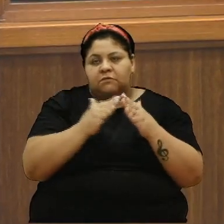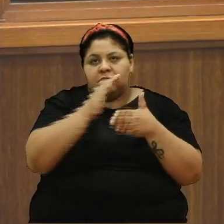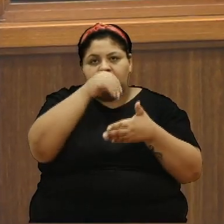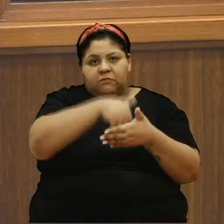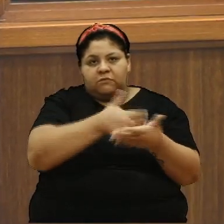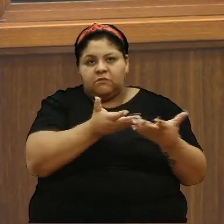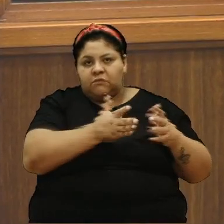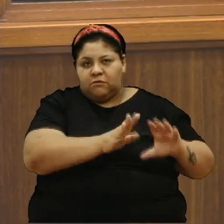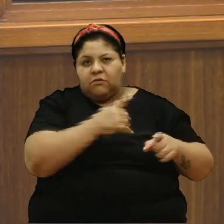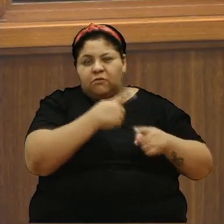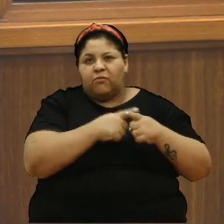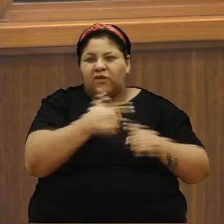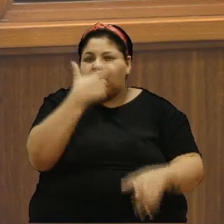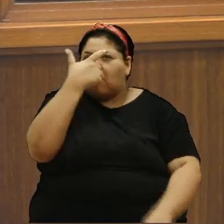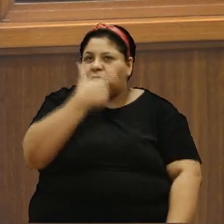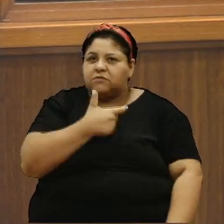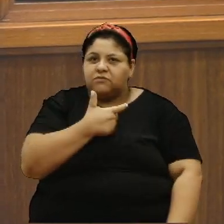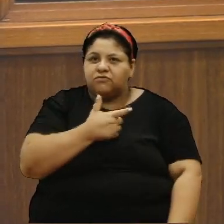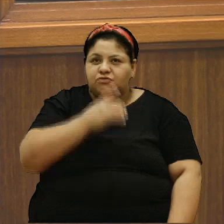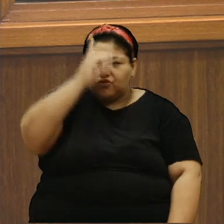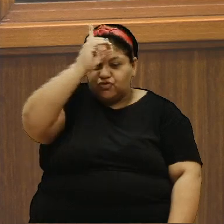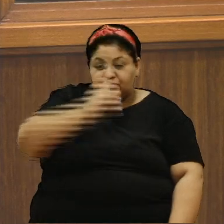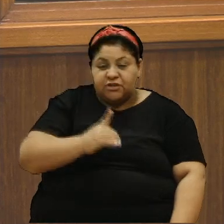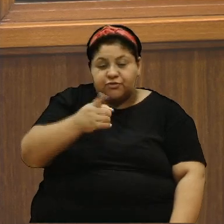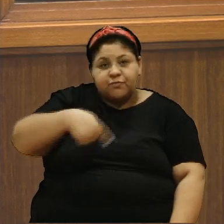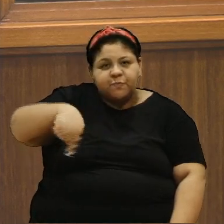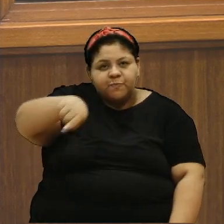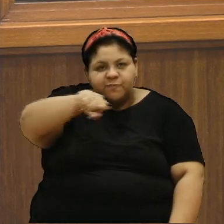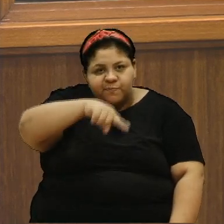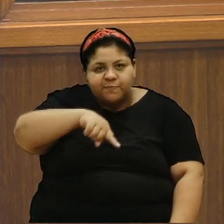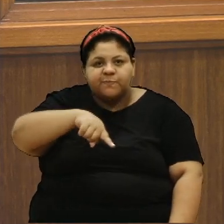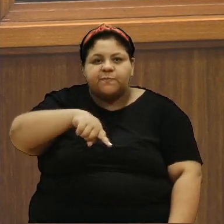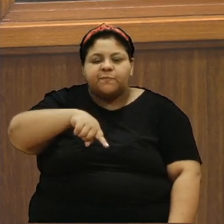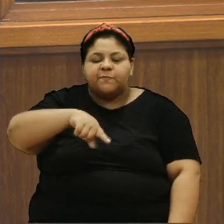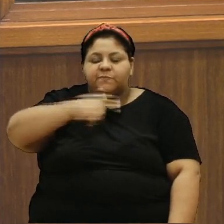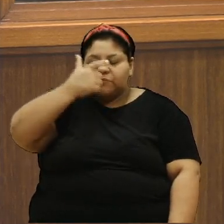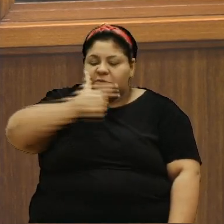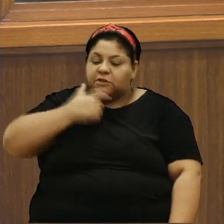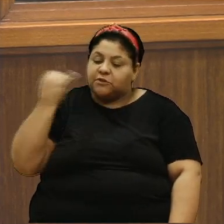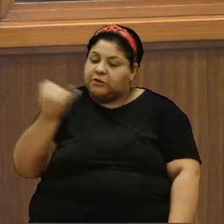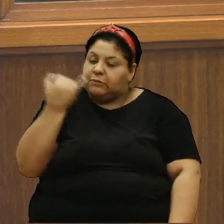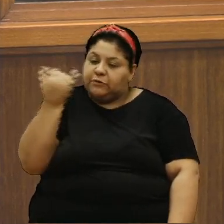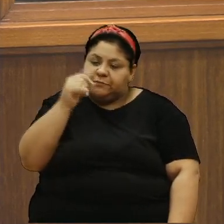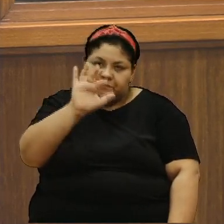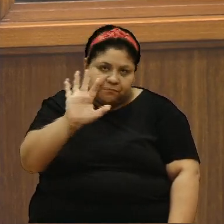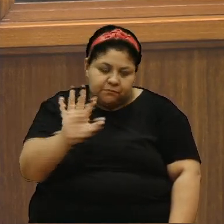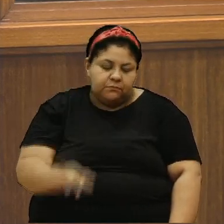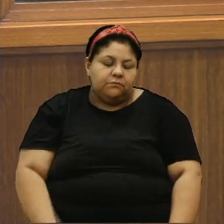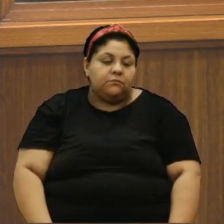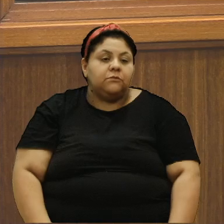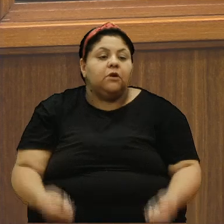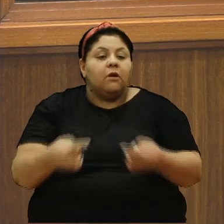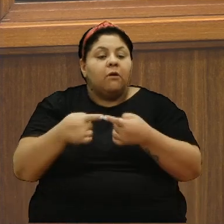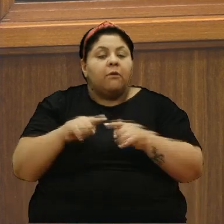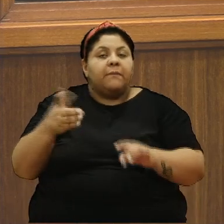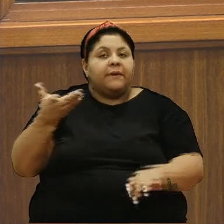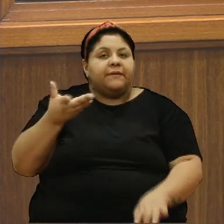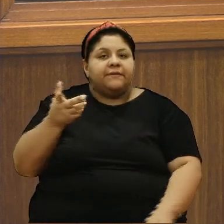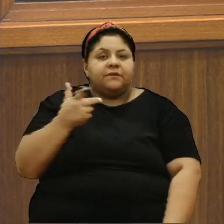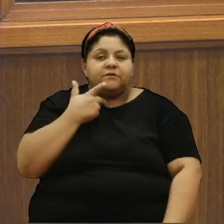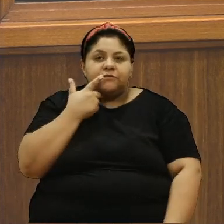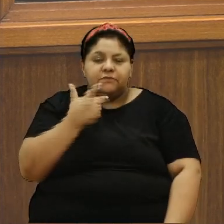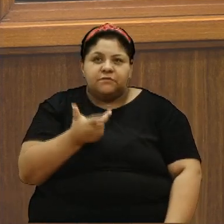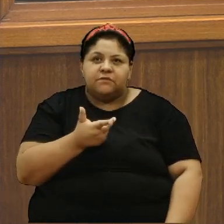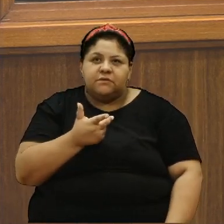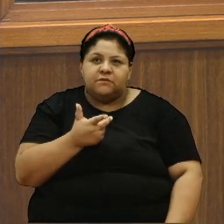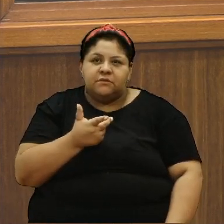votarei contra, porque eu acho que é um direito nosso, acho que é importante, enfim. Mas eu quero dizer